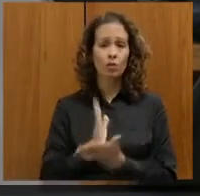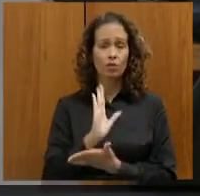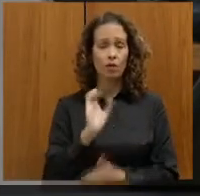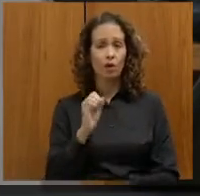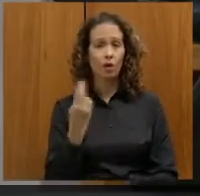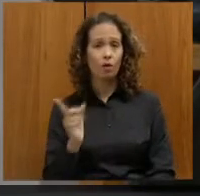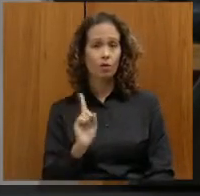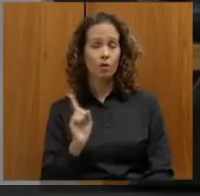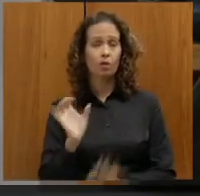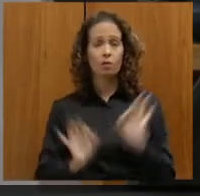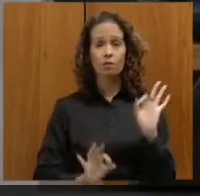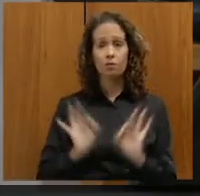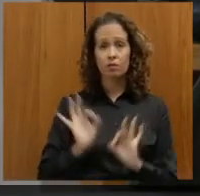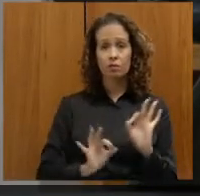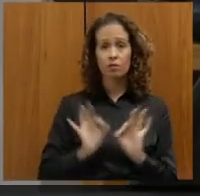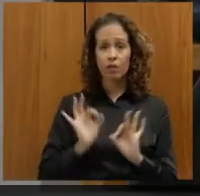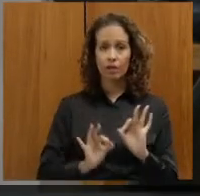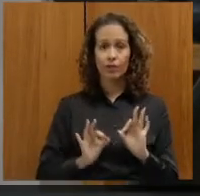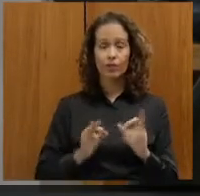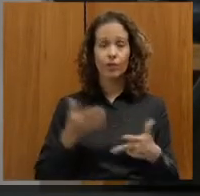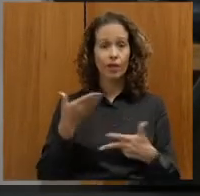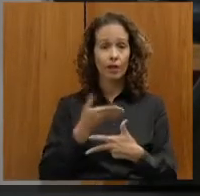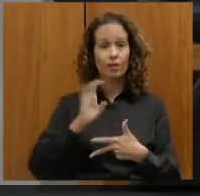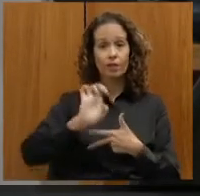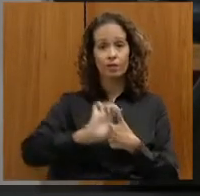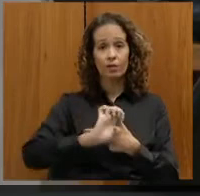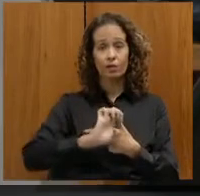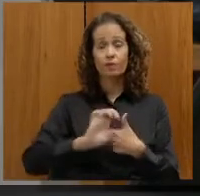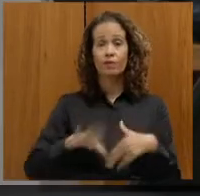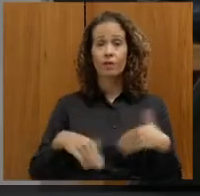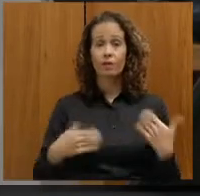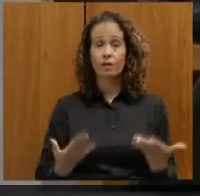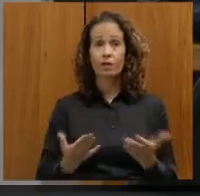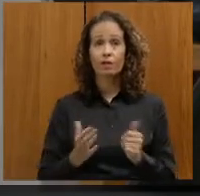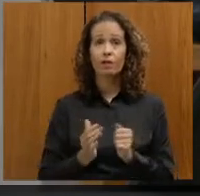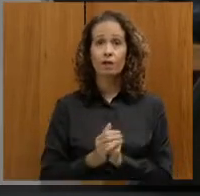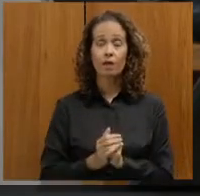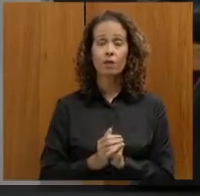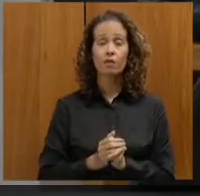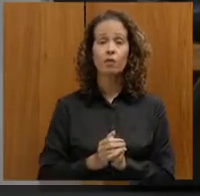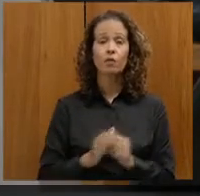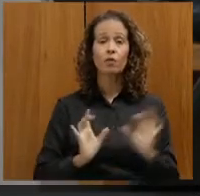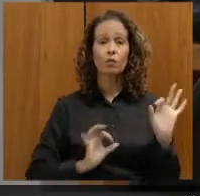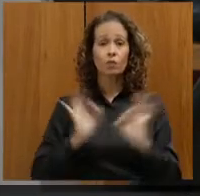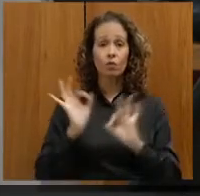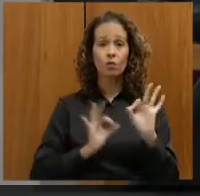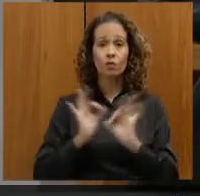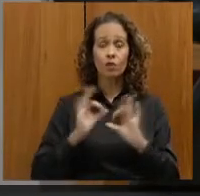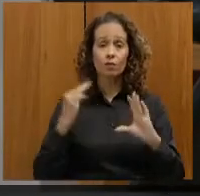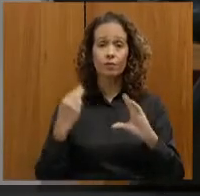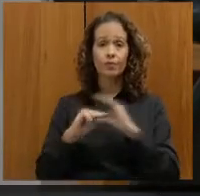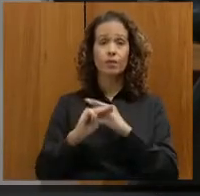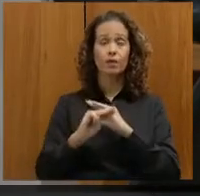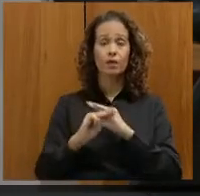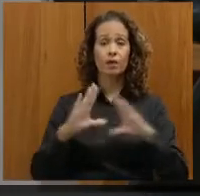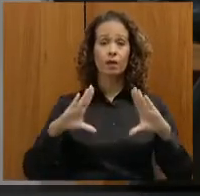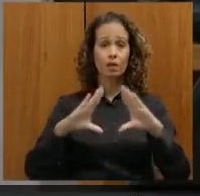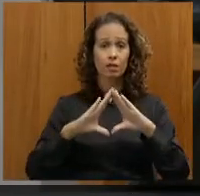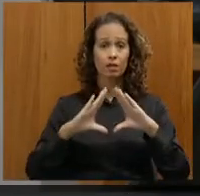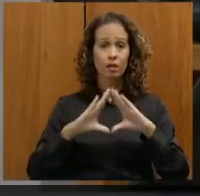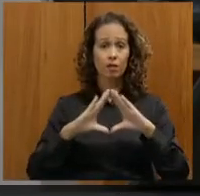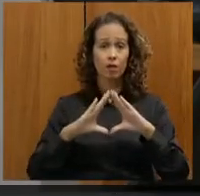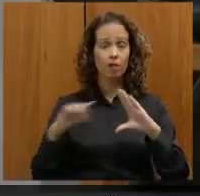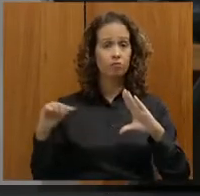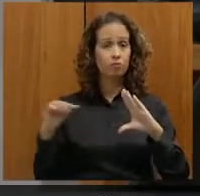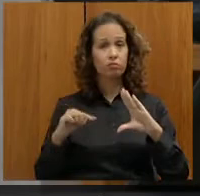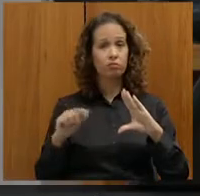ou não o plano entendemos ser imprescindível o envio do plano a assembleia para Que